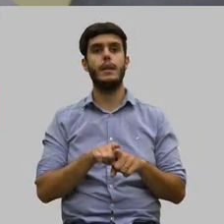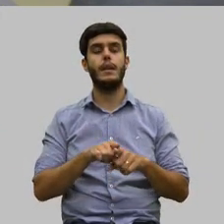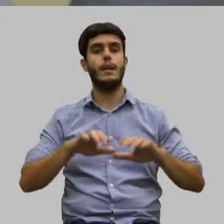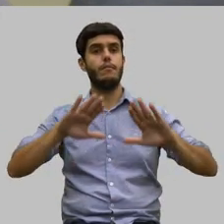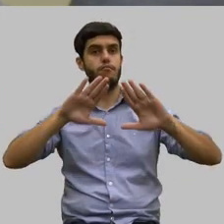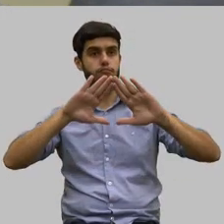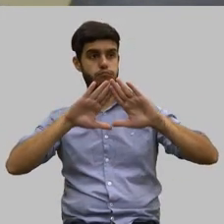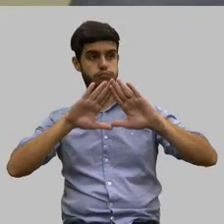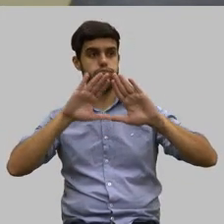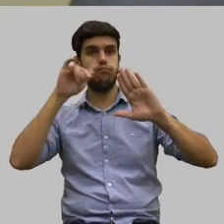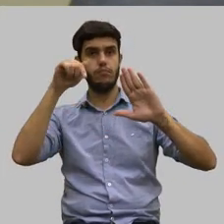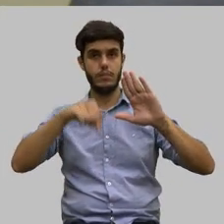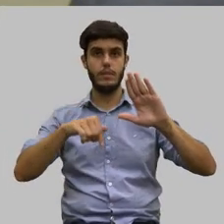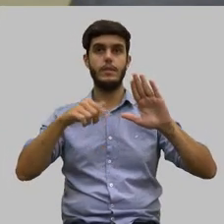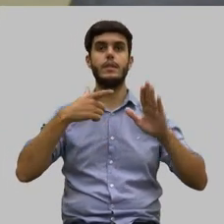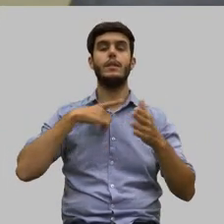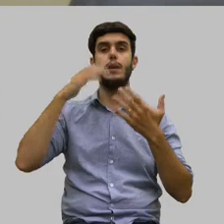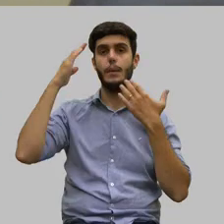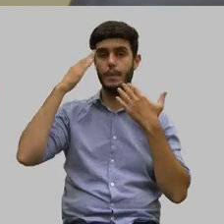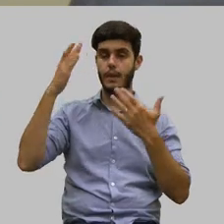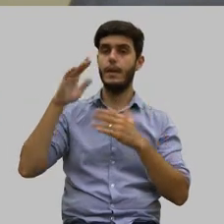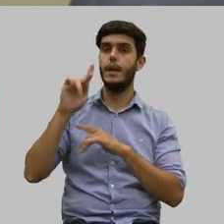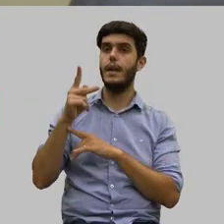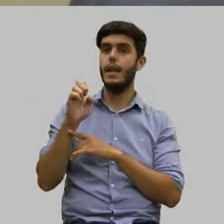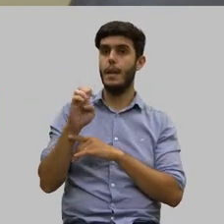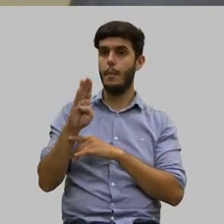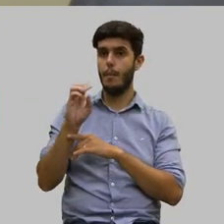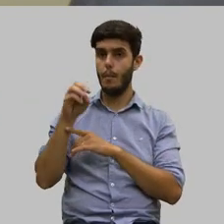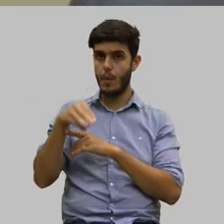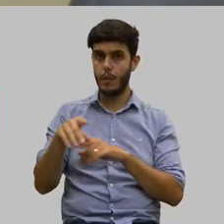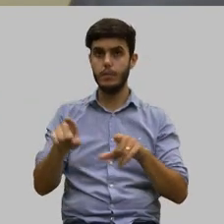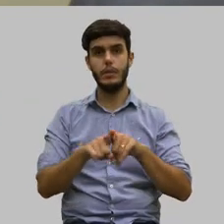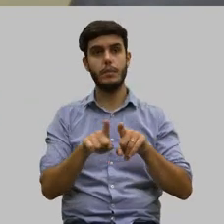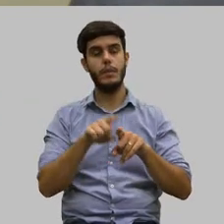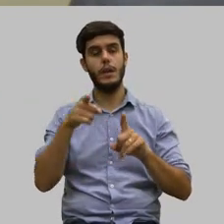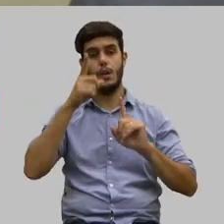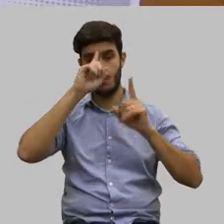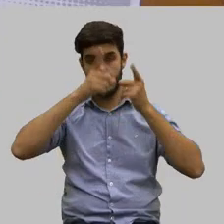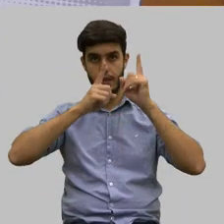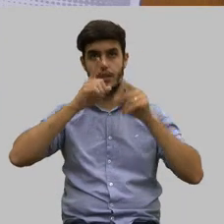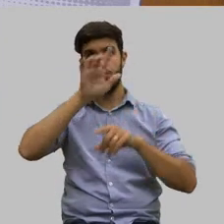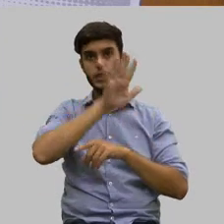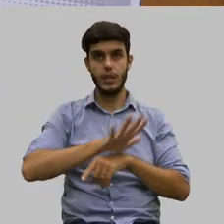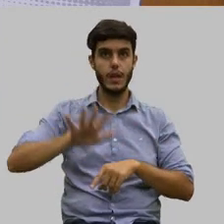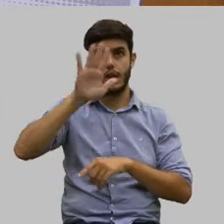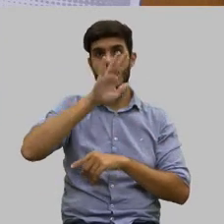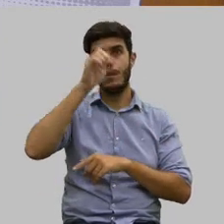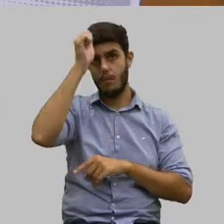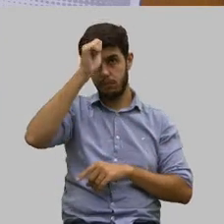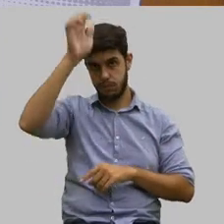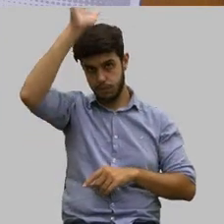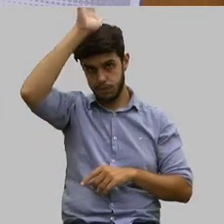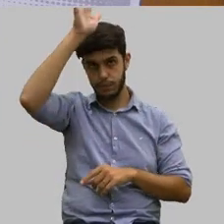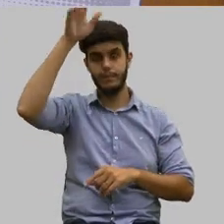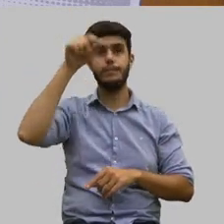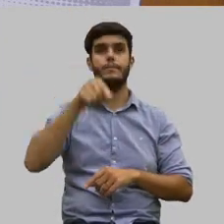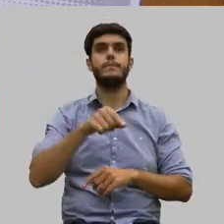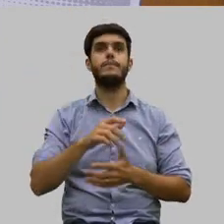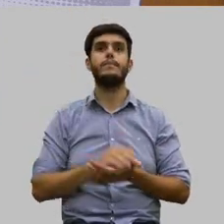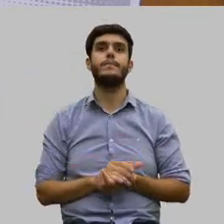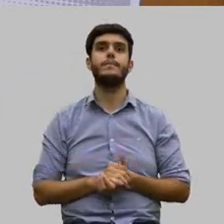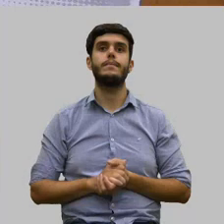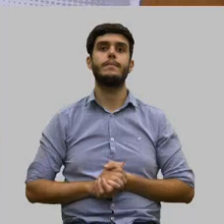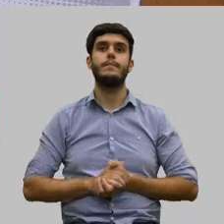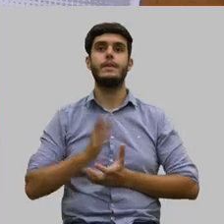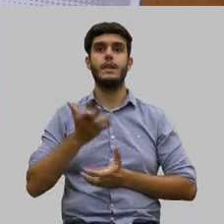do Excelentíssimo Senhor Coronel BM Erlon Dias do Nascimento Boteiro Comandante Geral do Corpo de Bombeiros Militar de Minas Gerais que já se encontra compor